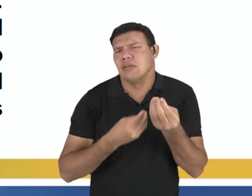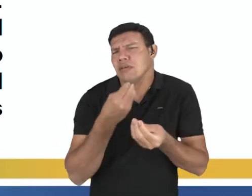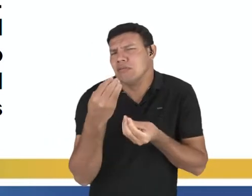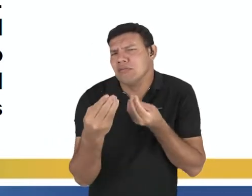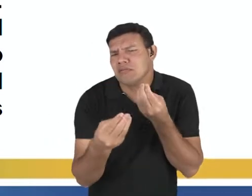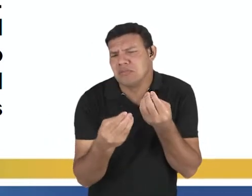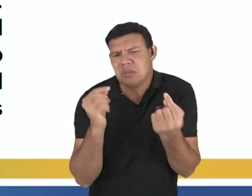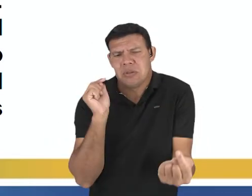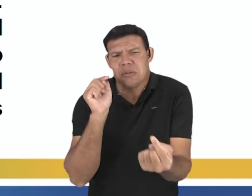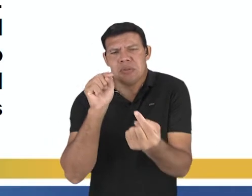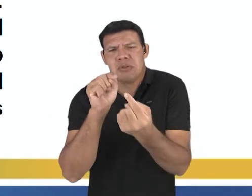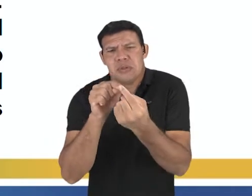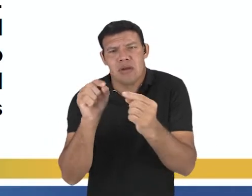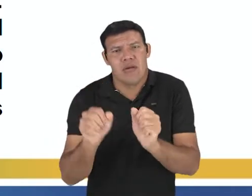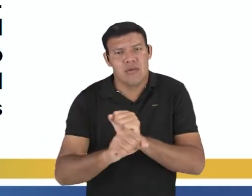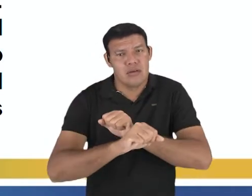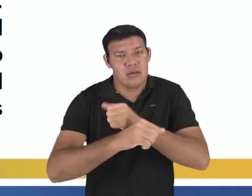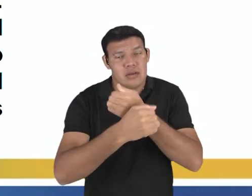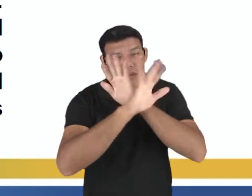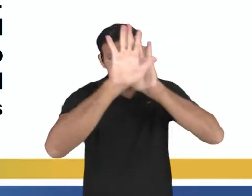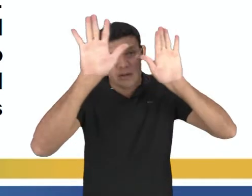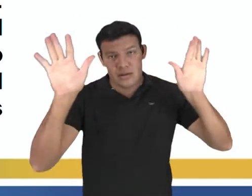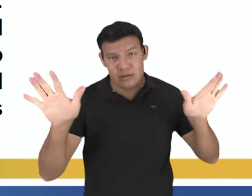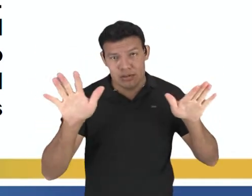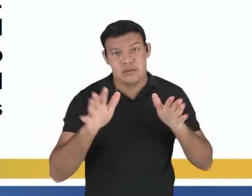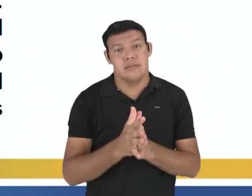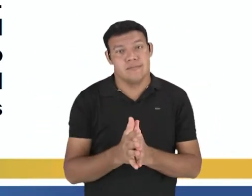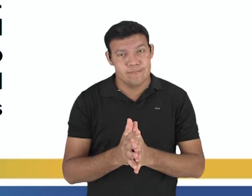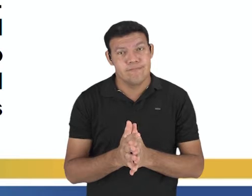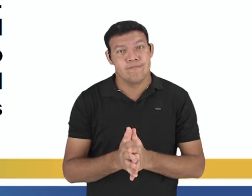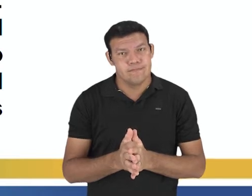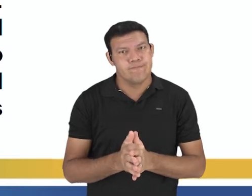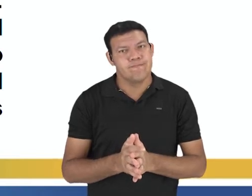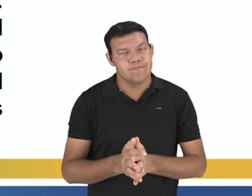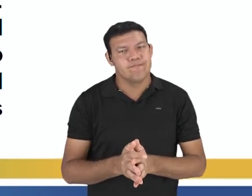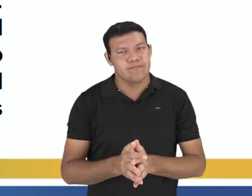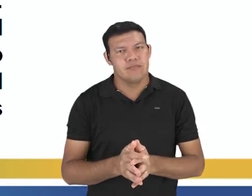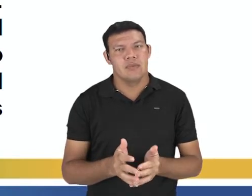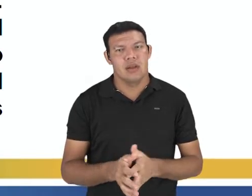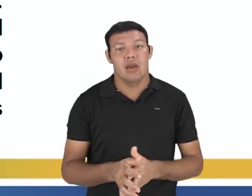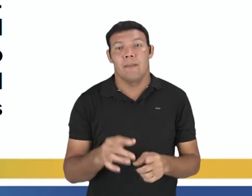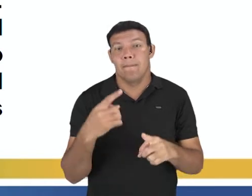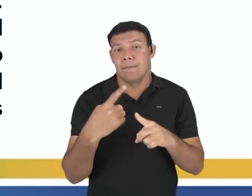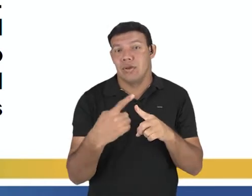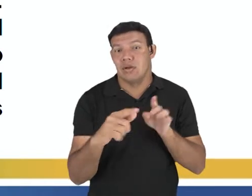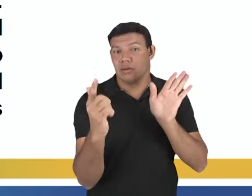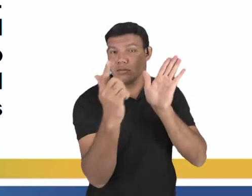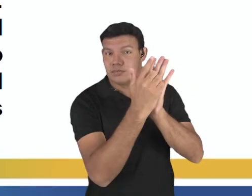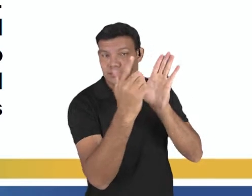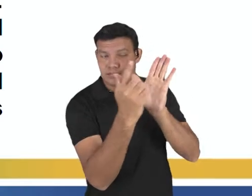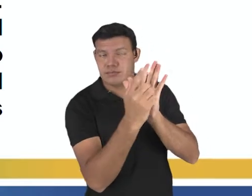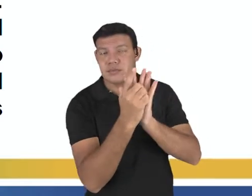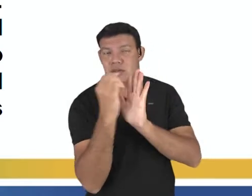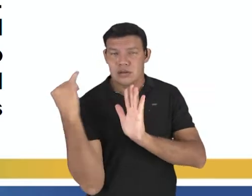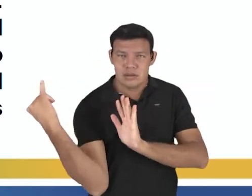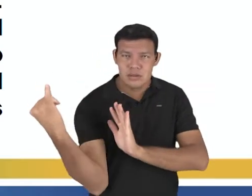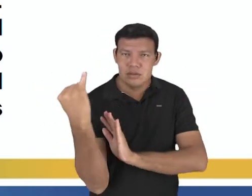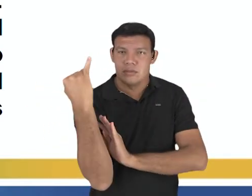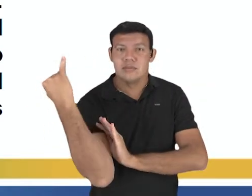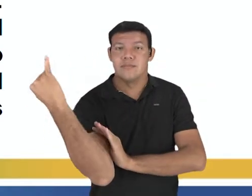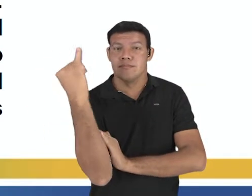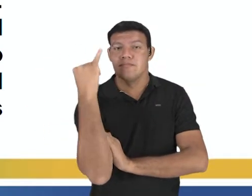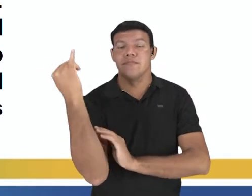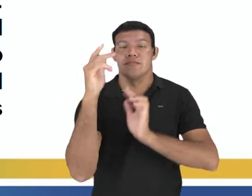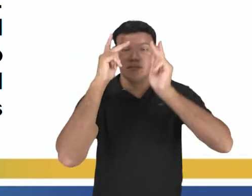função da literatura. Não obstante, é possível dizer que ela tem um papel fundamental na construção